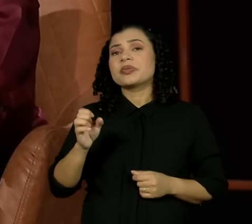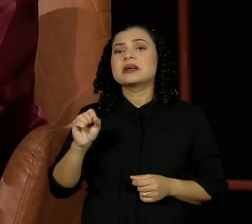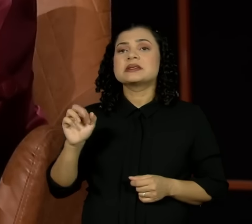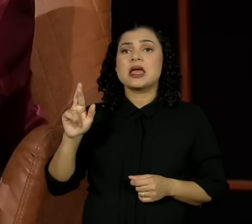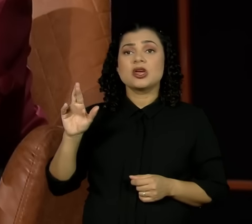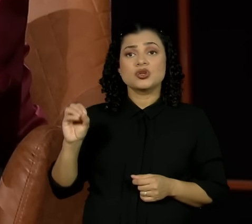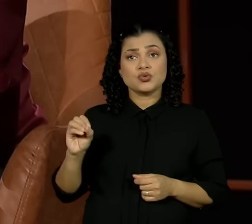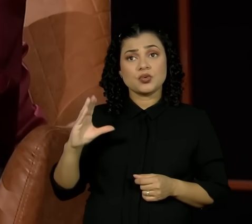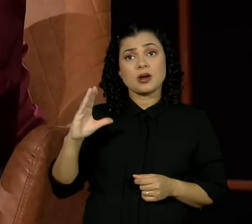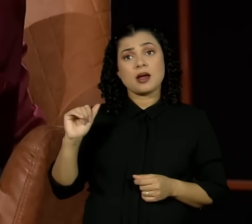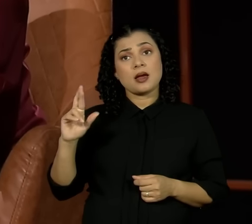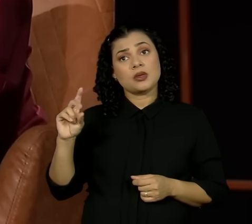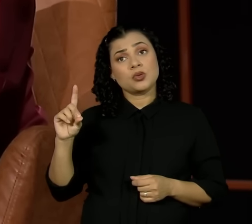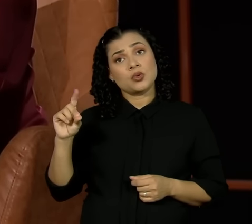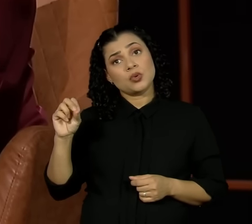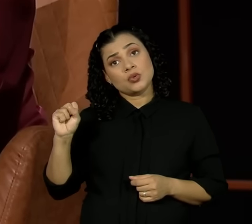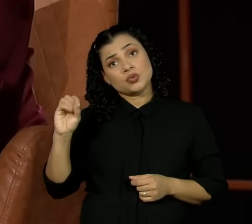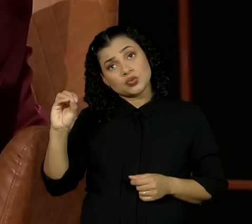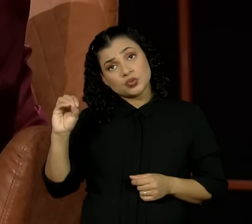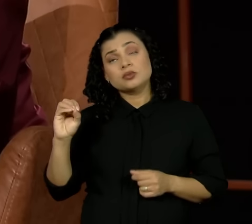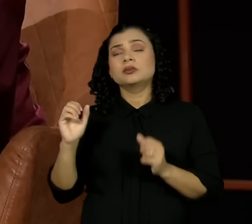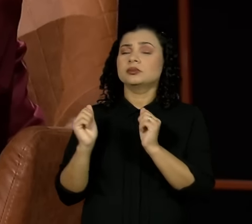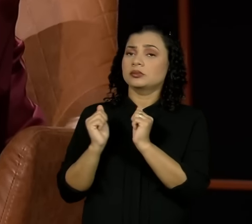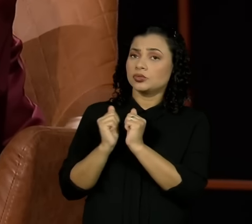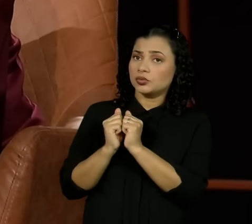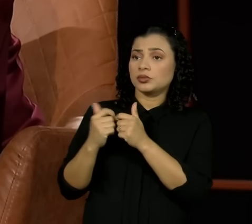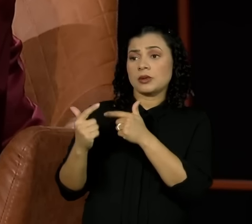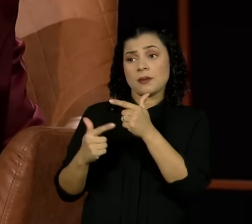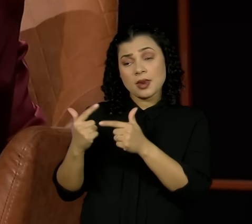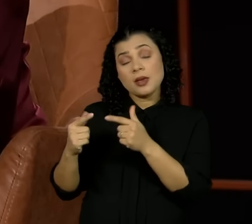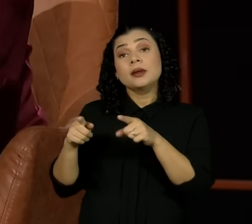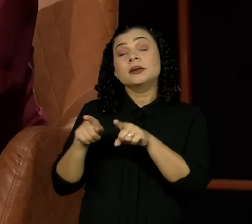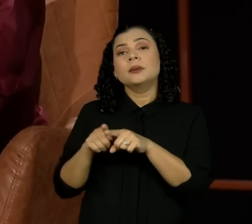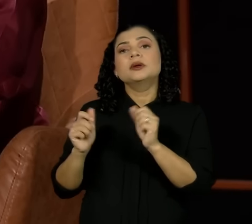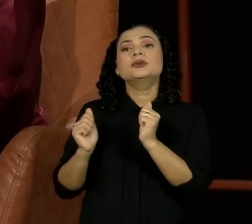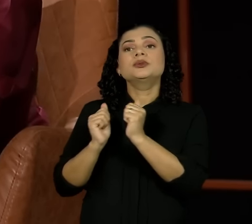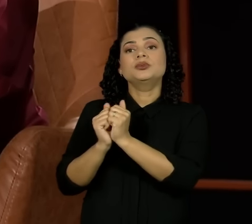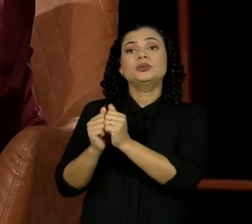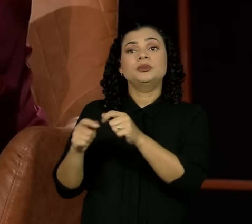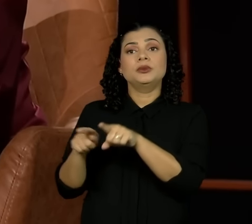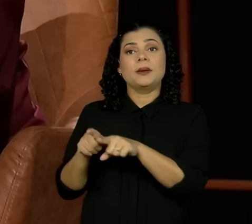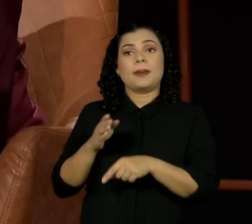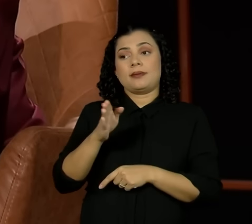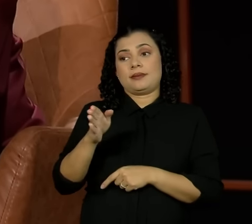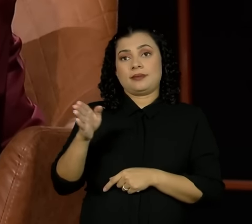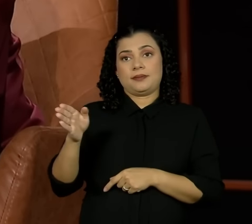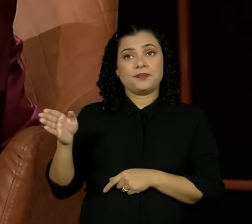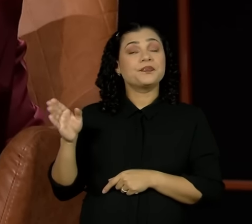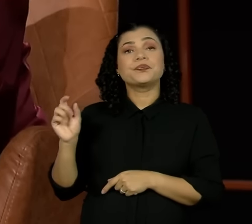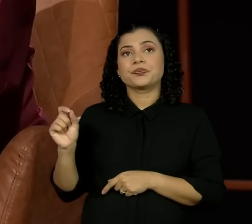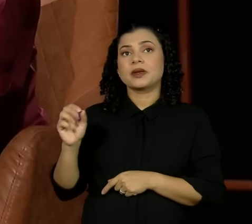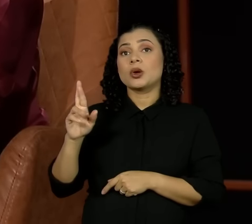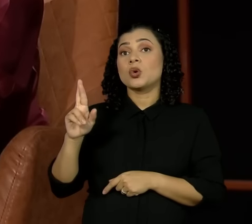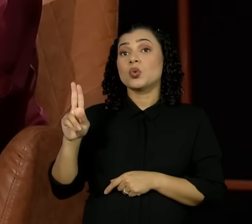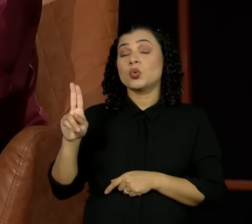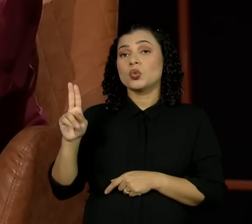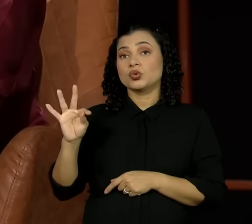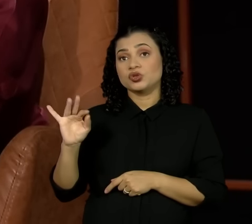Cardoso, cheguei a trabalhar com ele, e fiquei muito com a querida Ruth